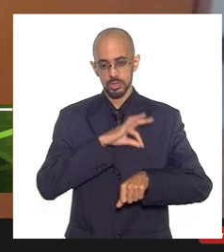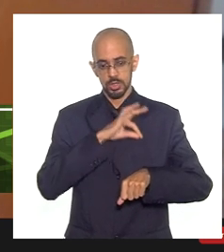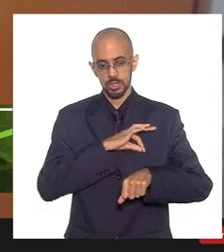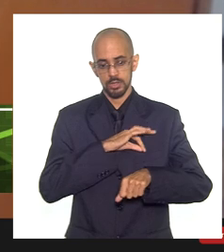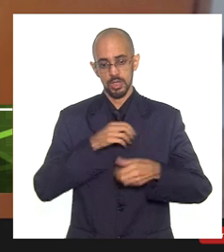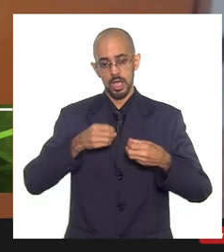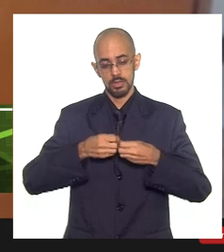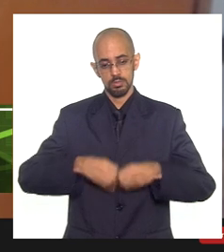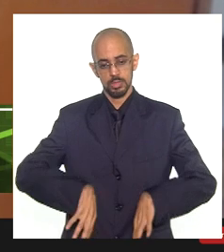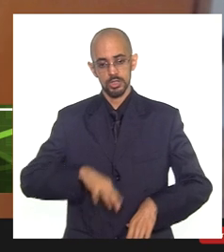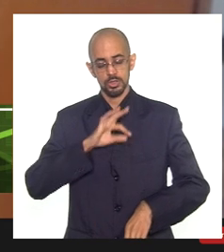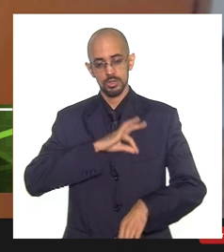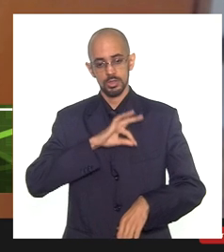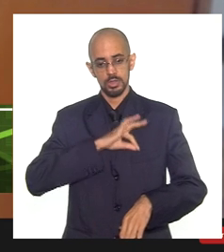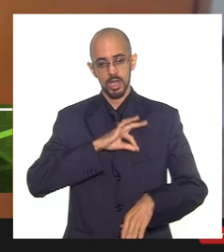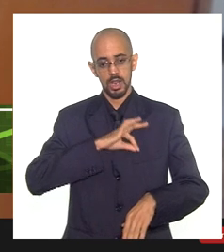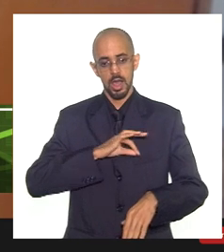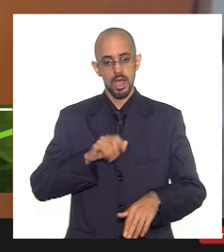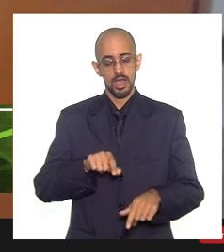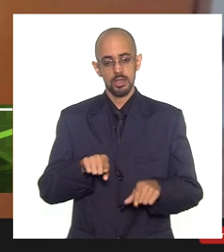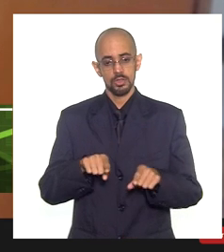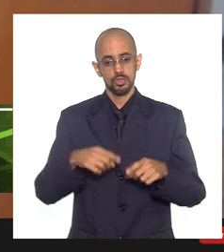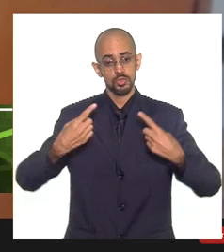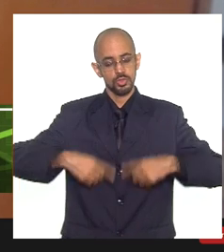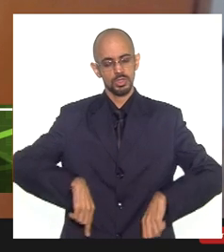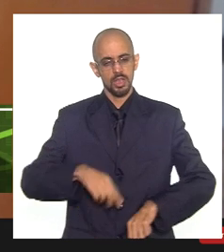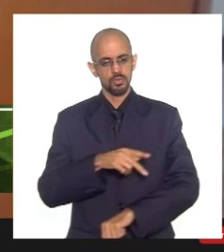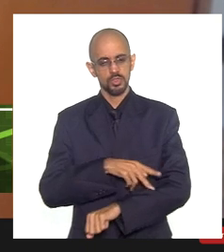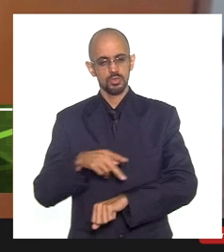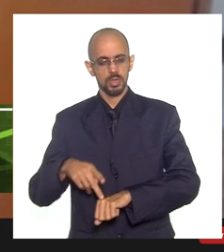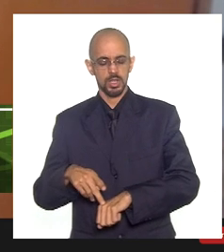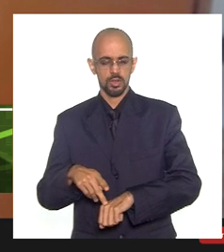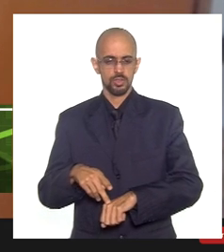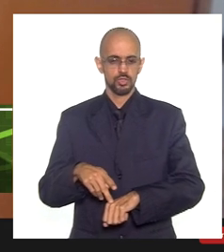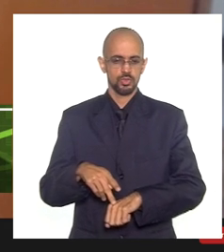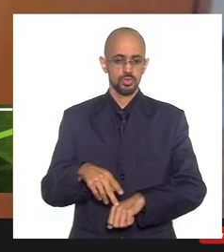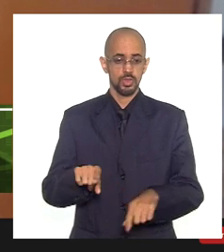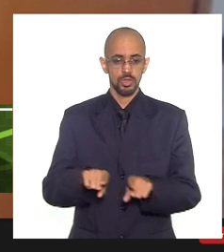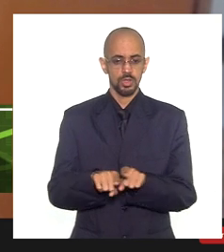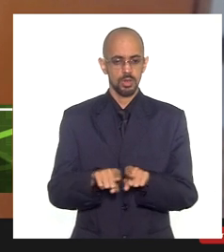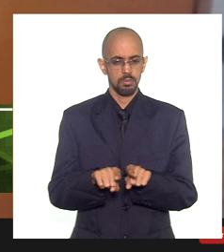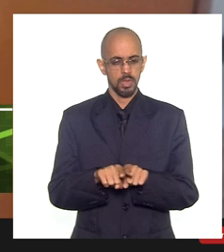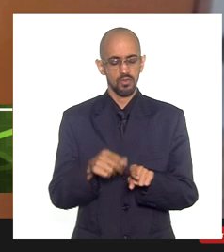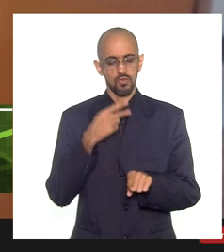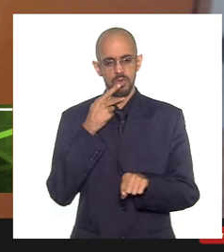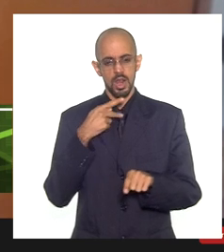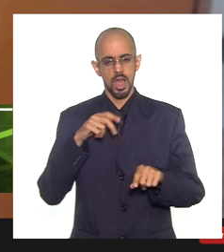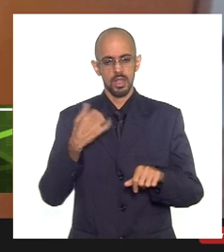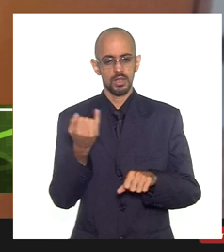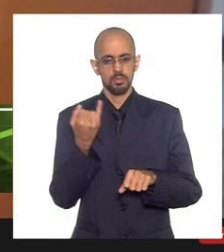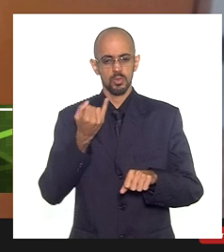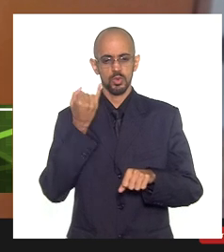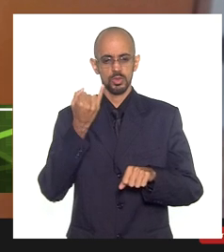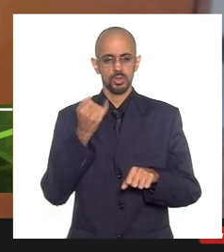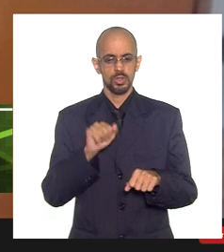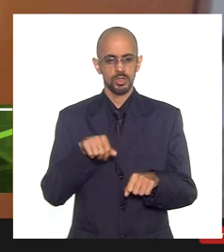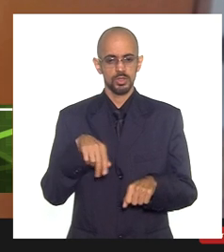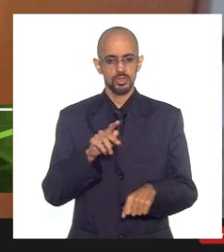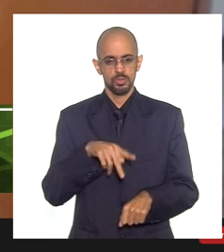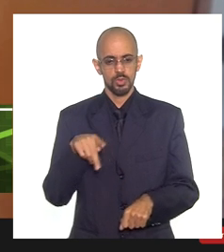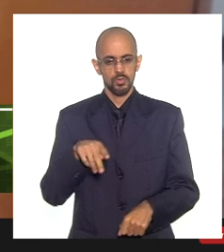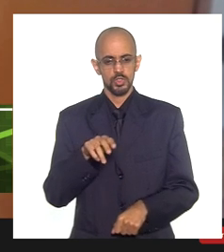exclusiva e desafios de dados pedagógicos e também ressaltar a importância de um tema que o professor Edgar